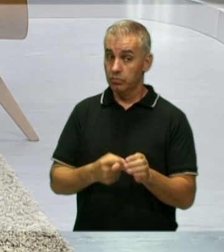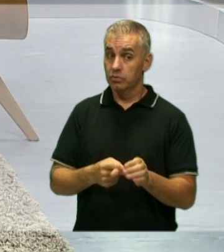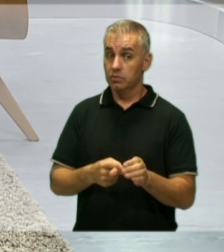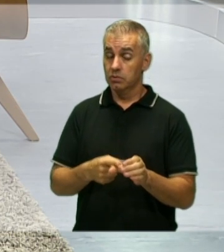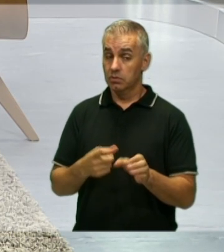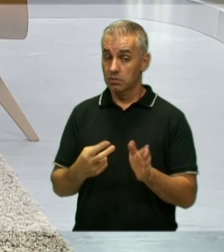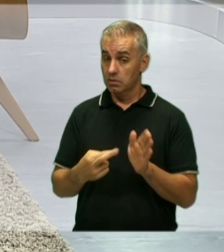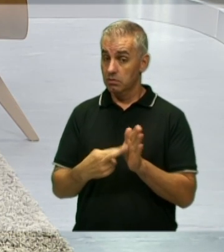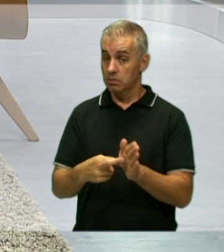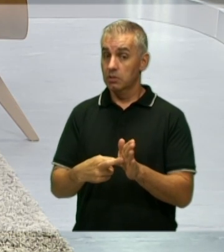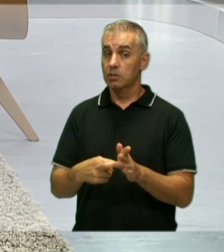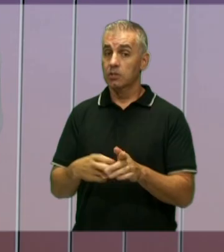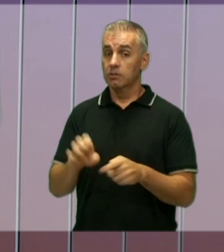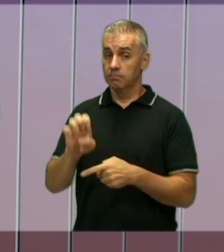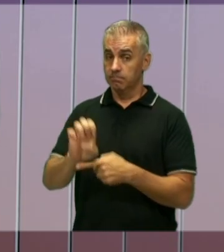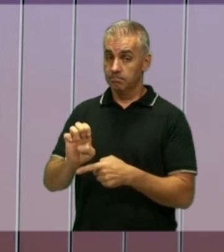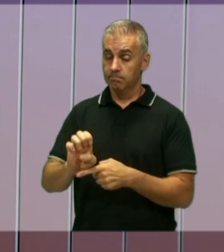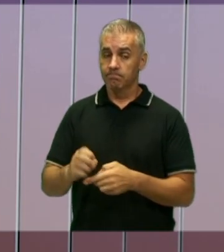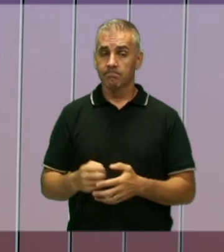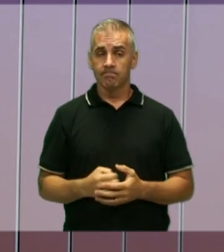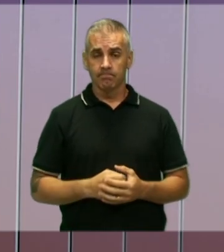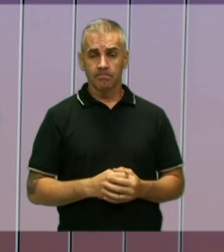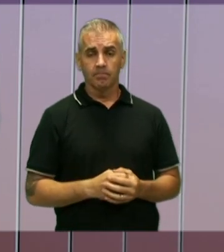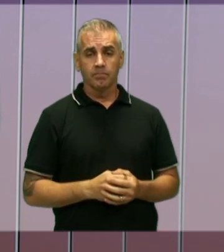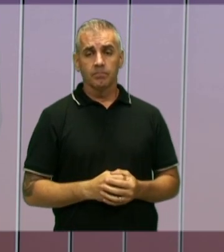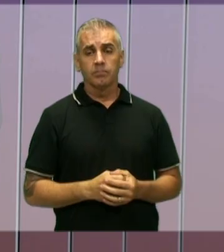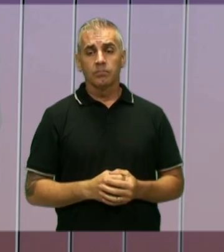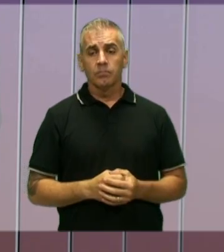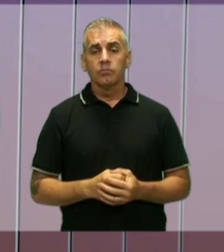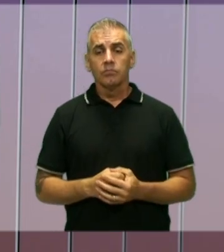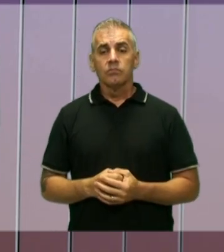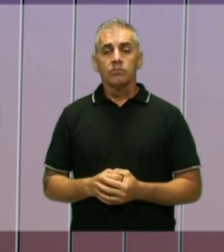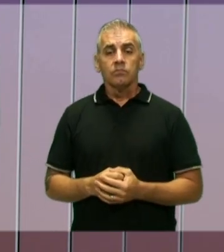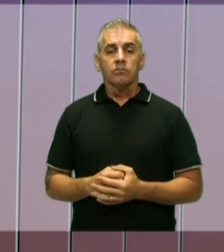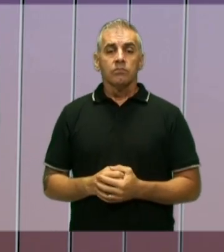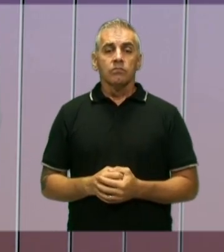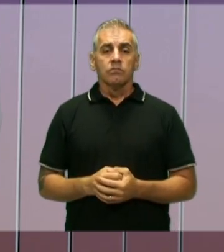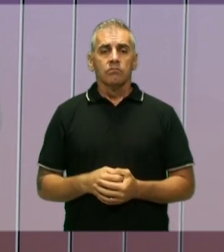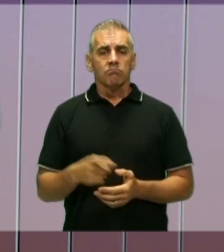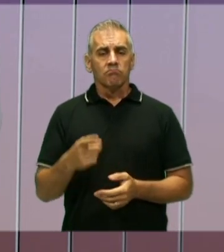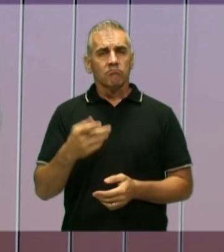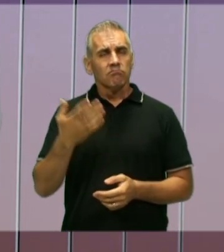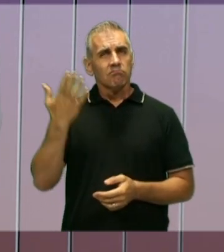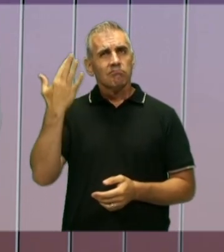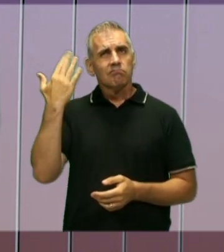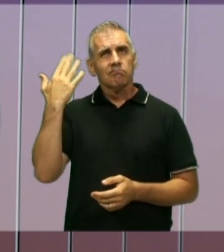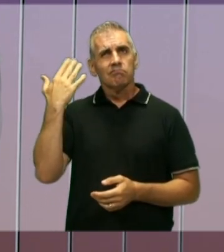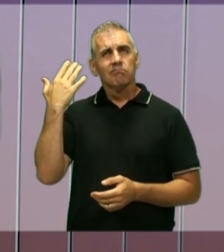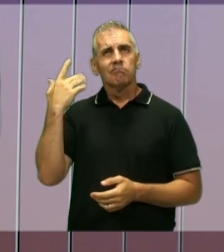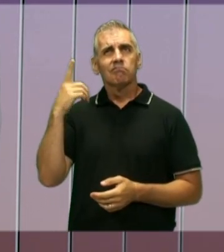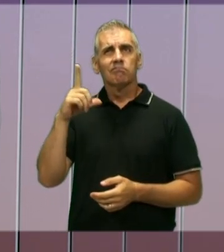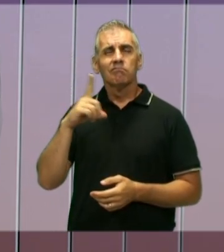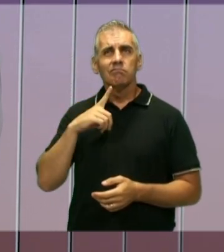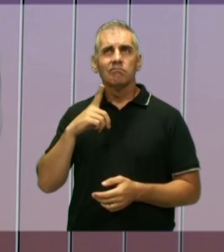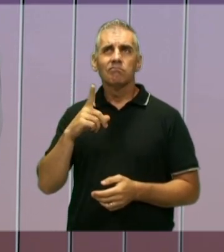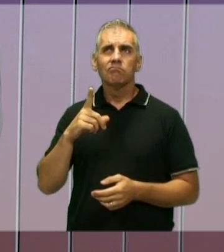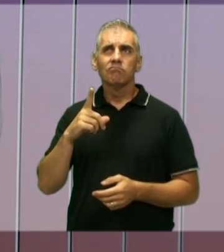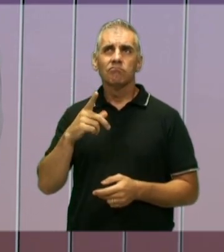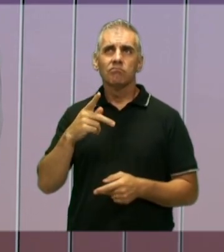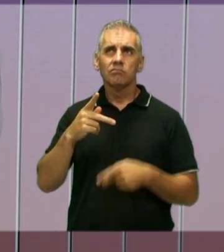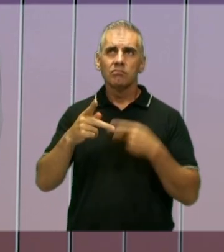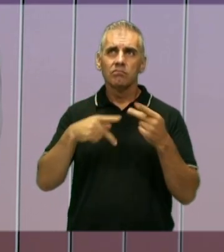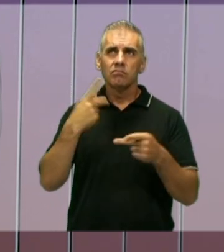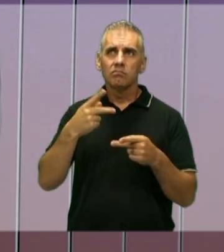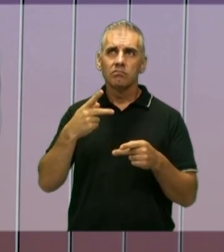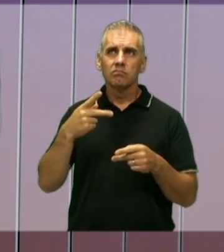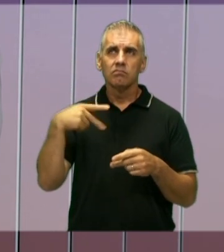emendas parlamentares? Ô Maurício, eu lembro bem que no programa passado, tu fizesse algumas perguntas ali para mim